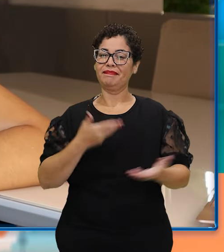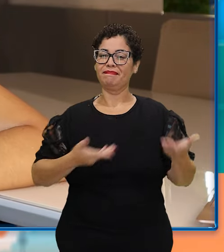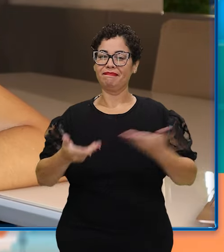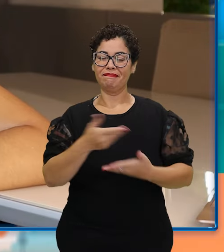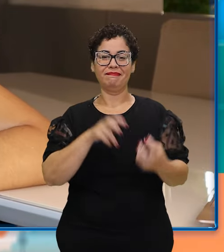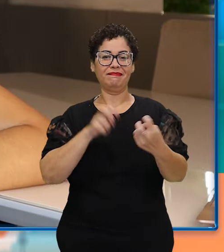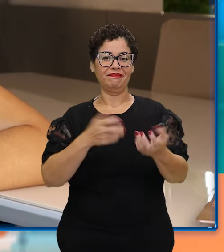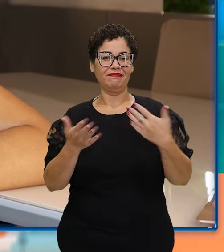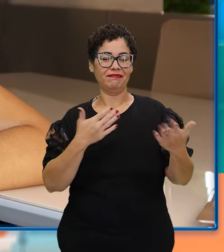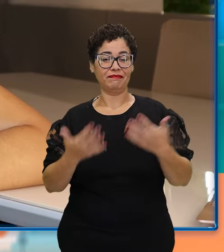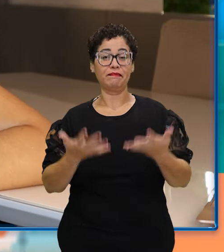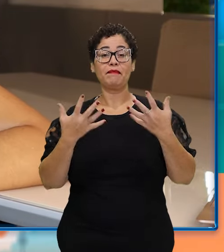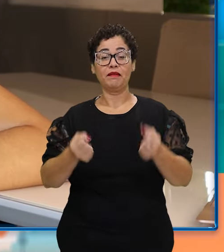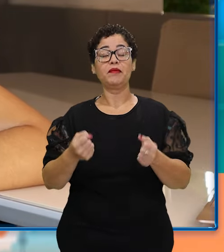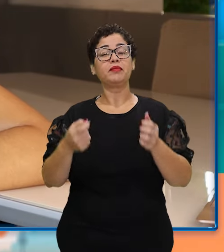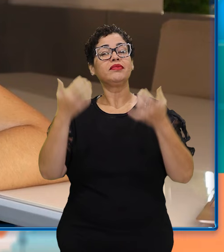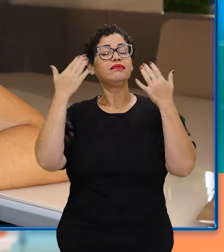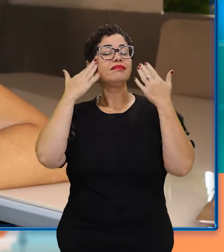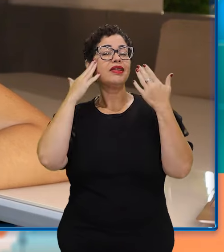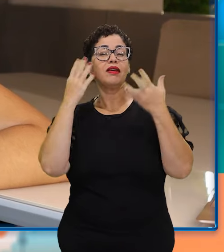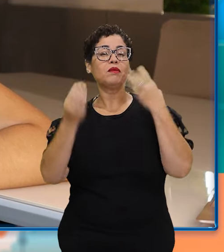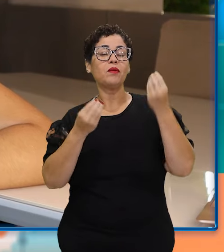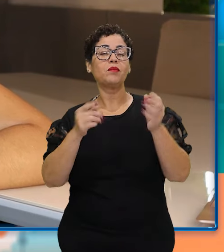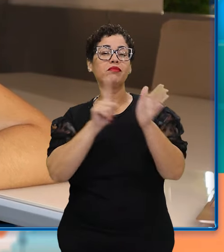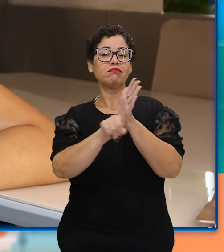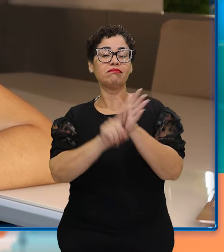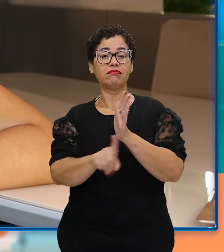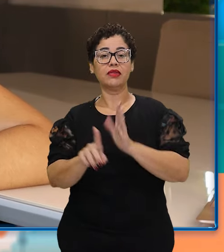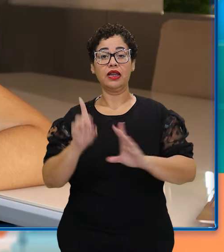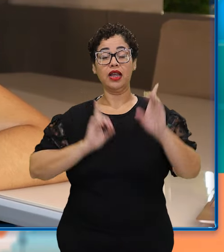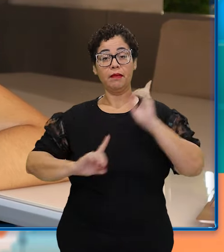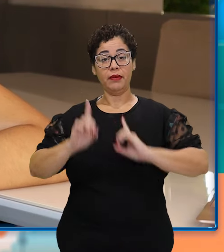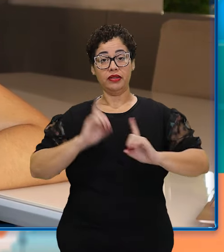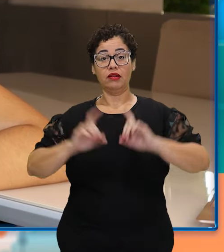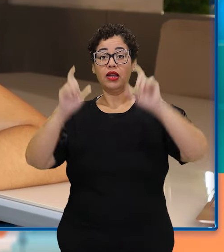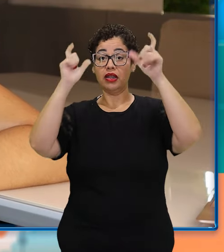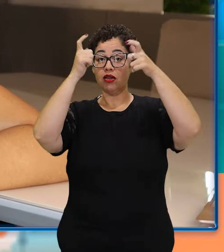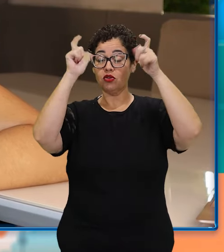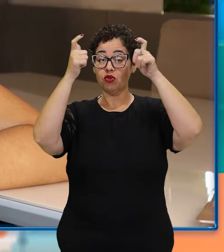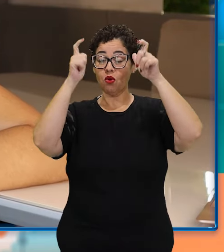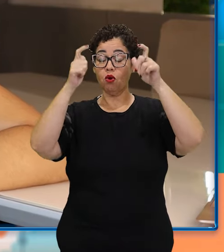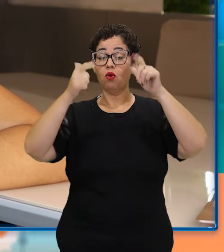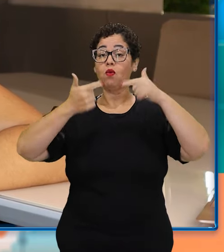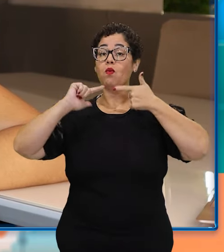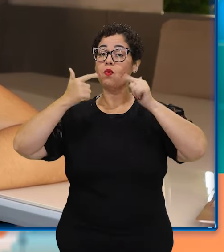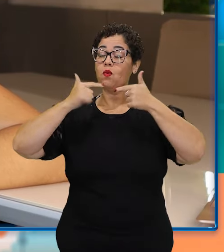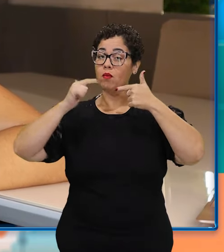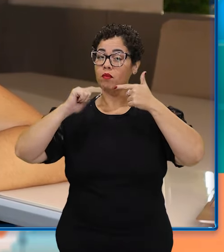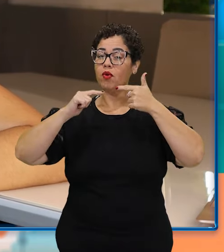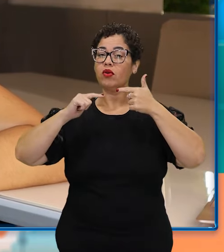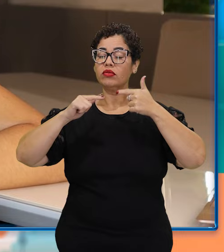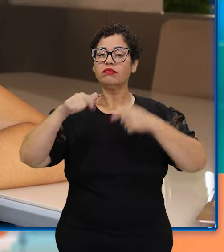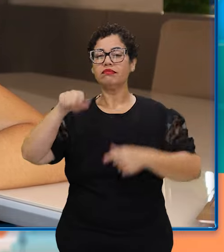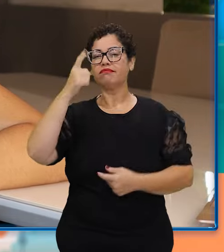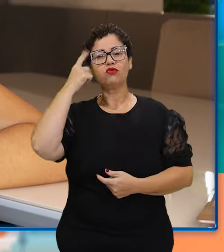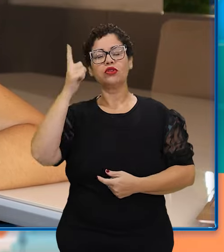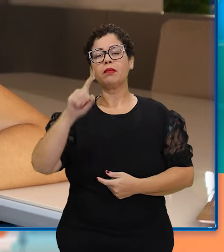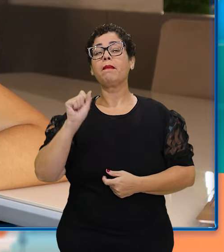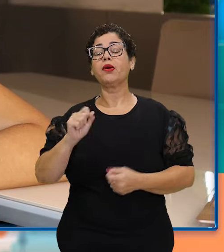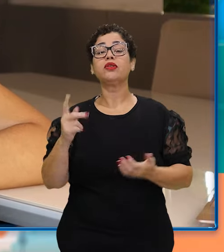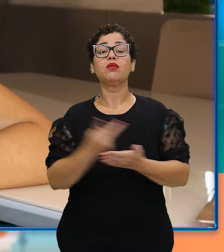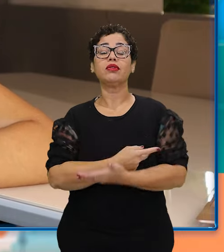com vocês. Vamos lá às perguntas. Bom, a depressão é um transtorno de humor e o que muitas pessoas não sabem é que ela